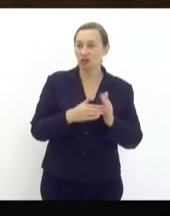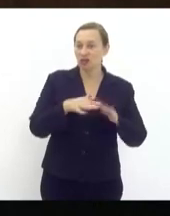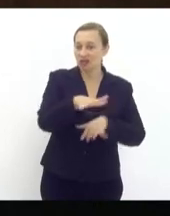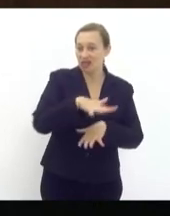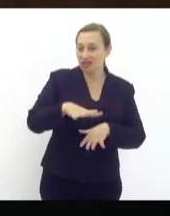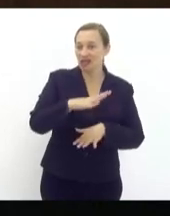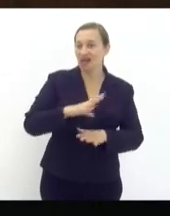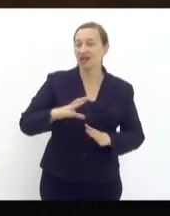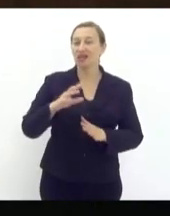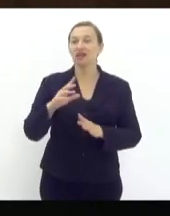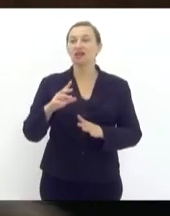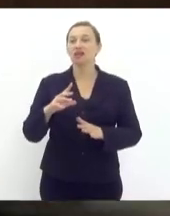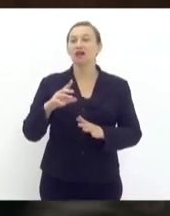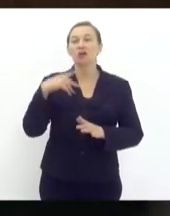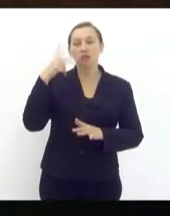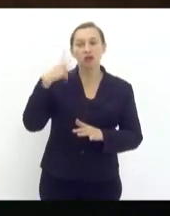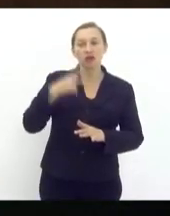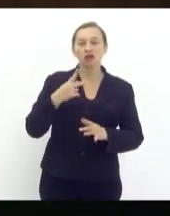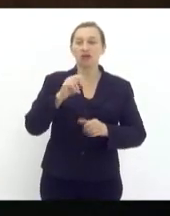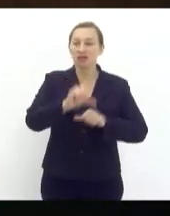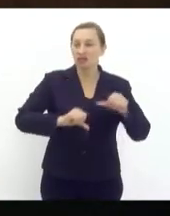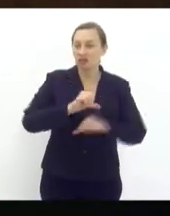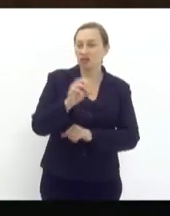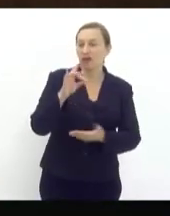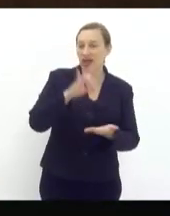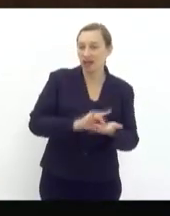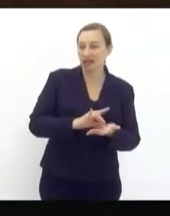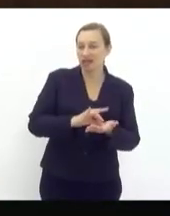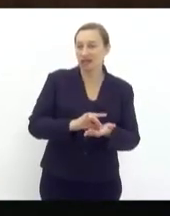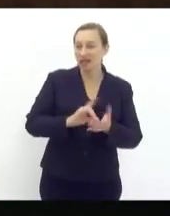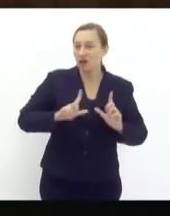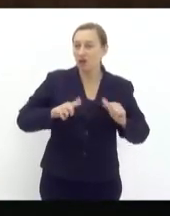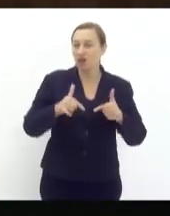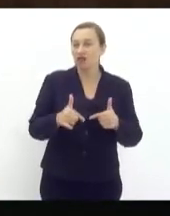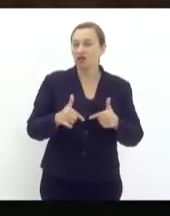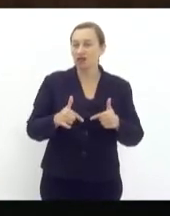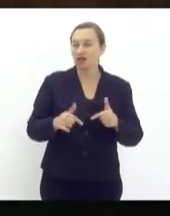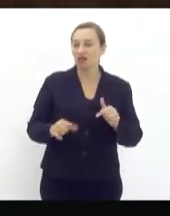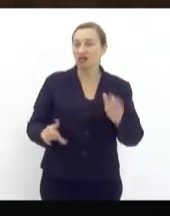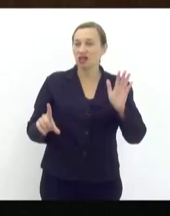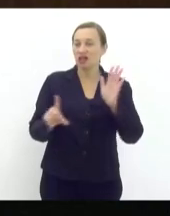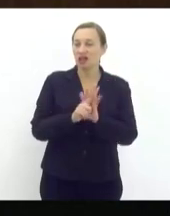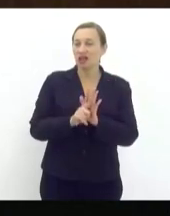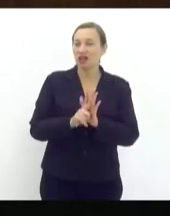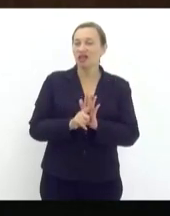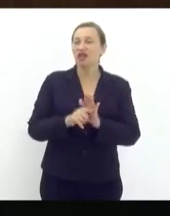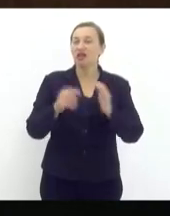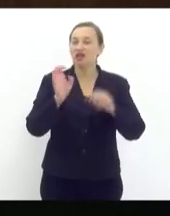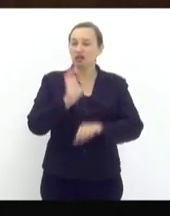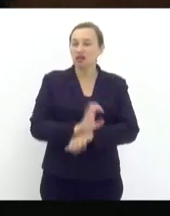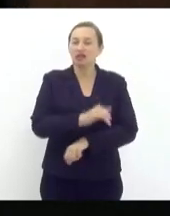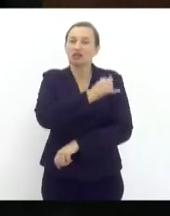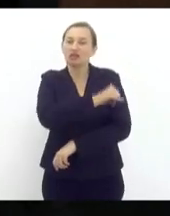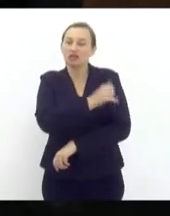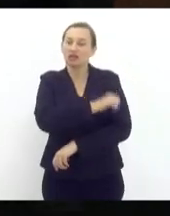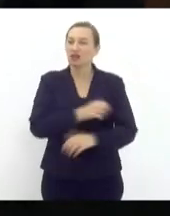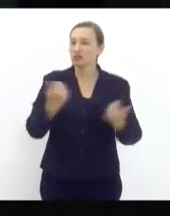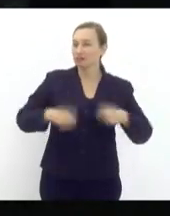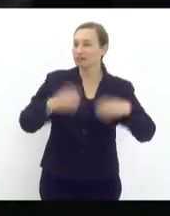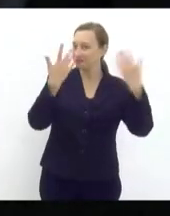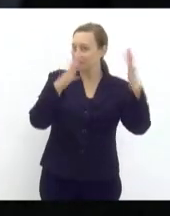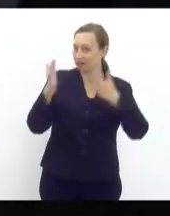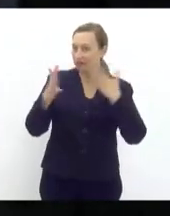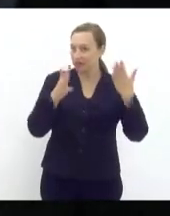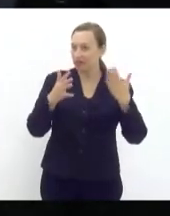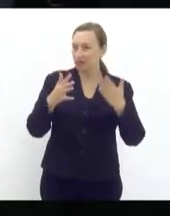para que a gente possa transformar em realidade as ações e a legislação que o Estado do Rio de Janeiro precisa Então queria saudar vossa